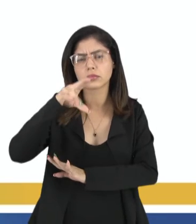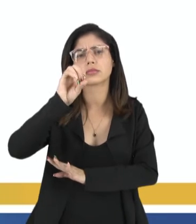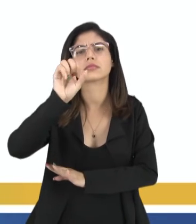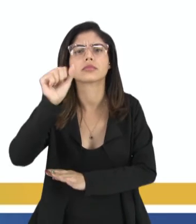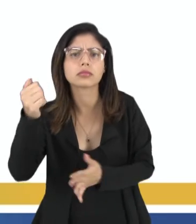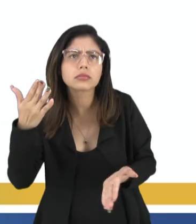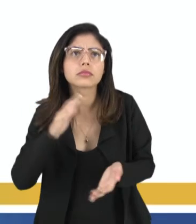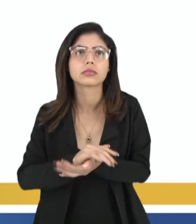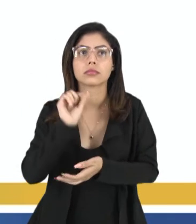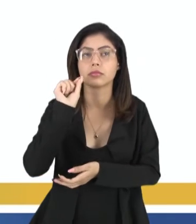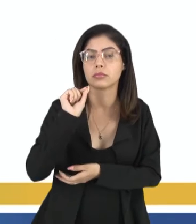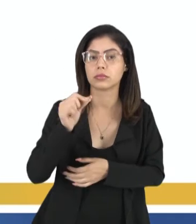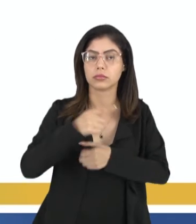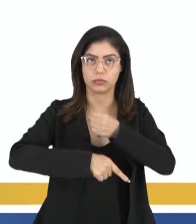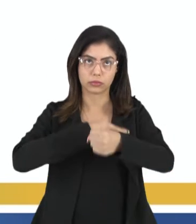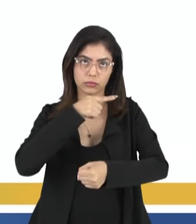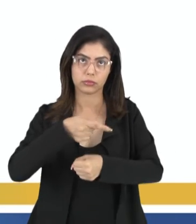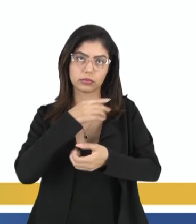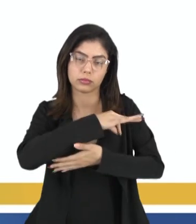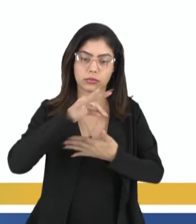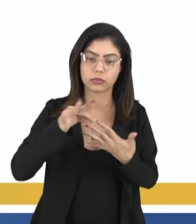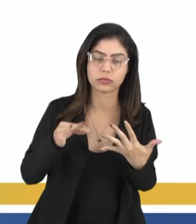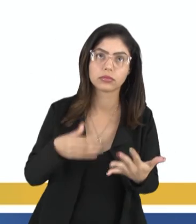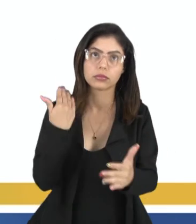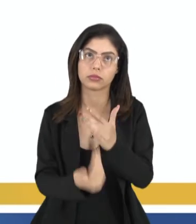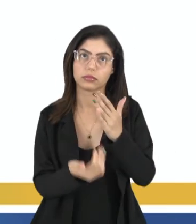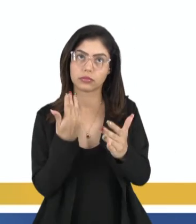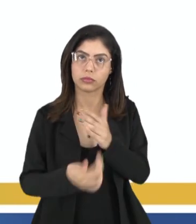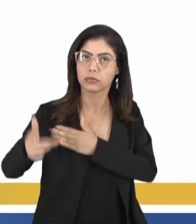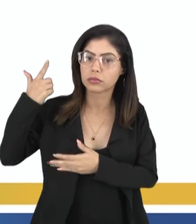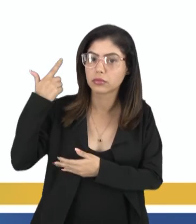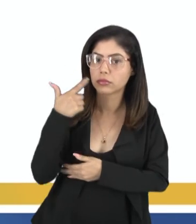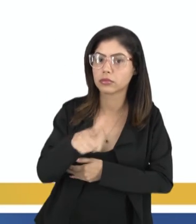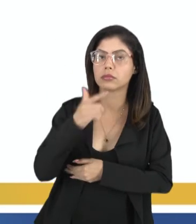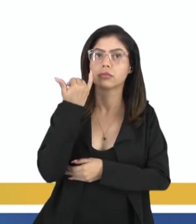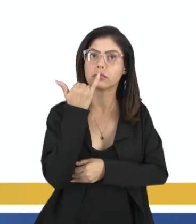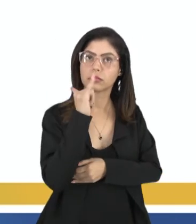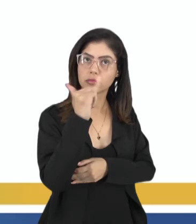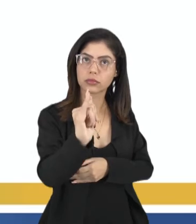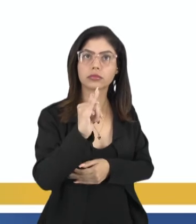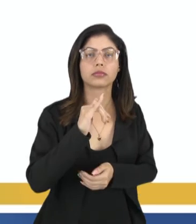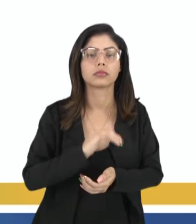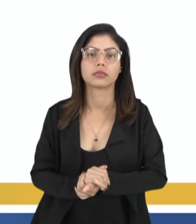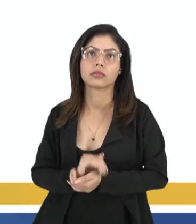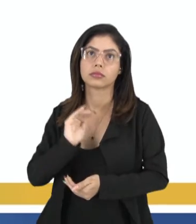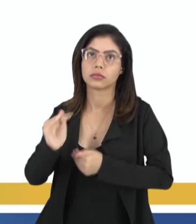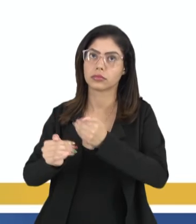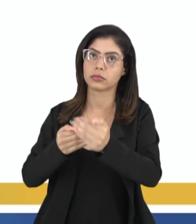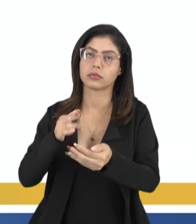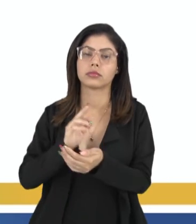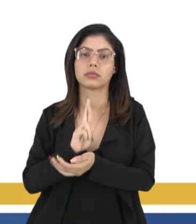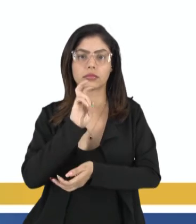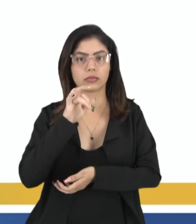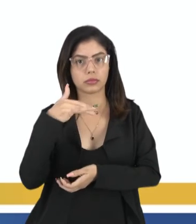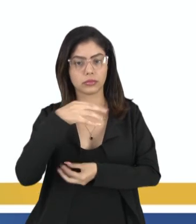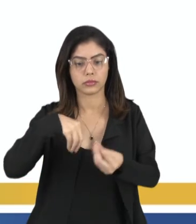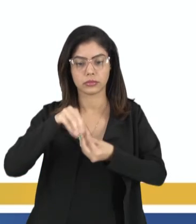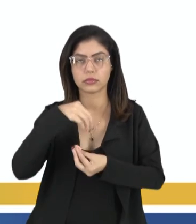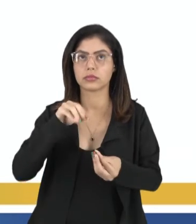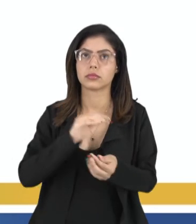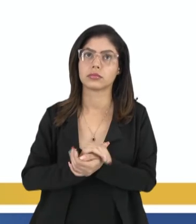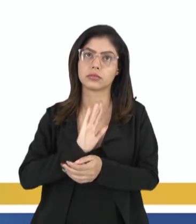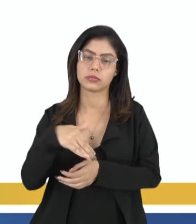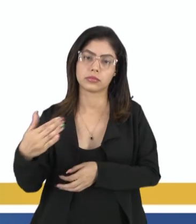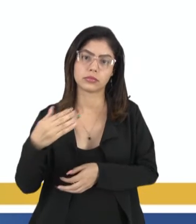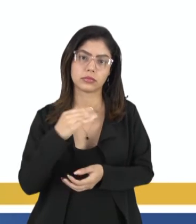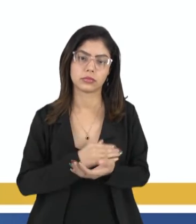íons? Eles são átomos de elementos químicos que eles perdem ou ganham elétrons durante as reações e durante